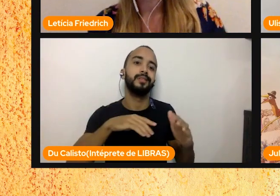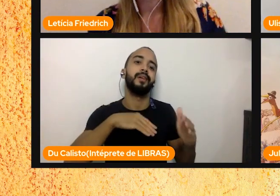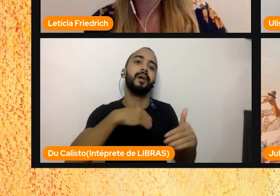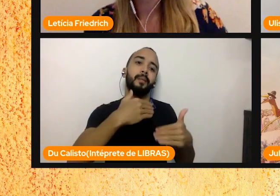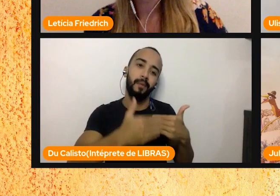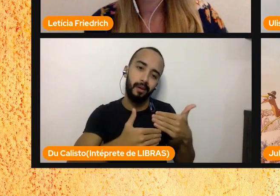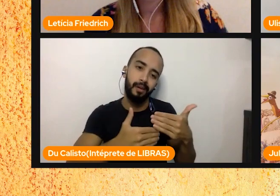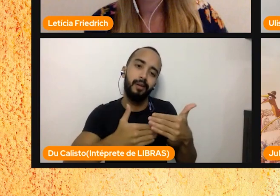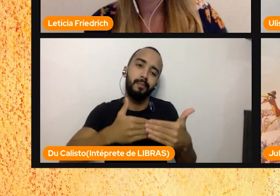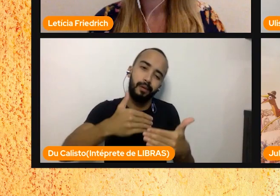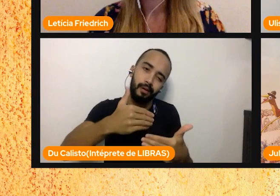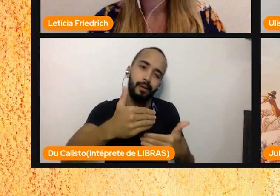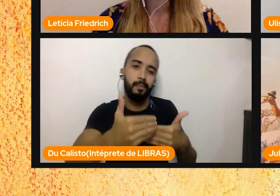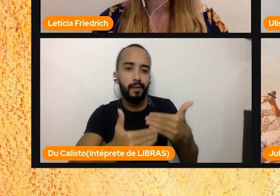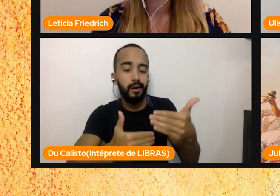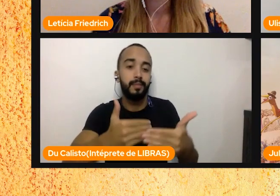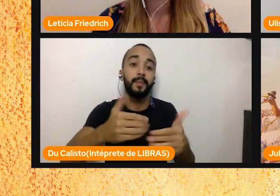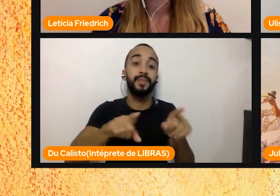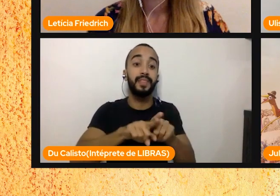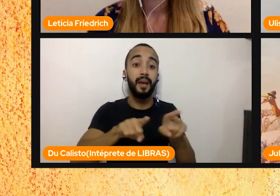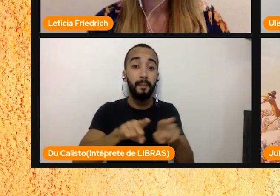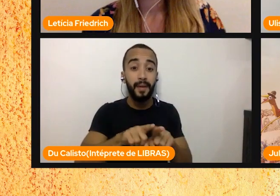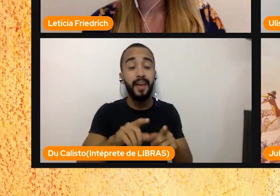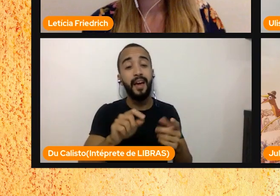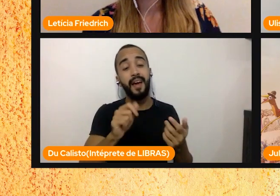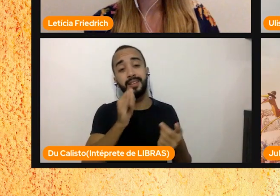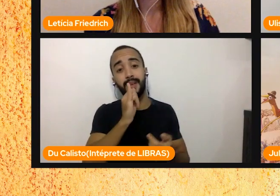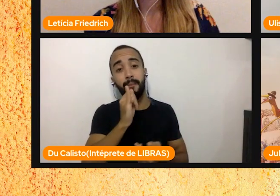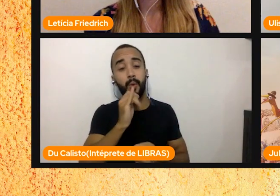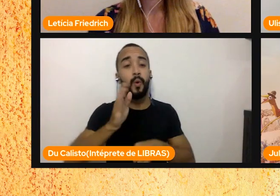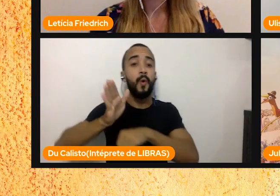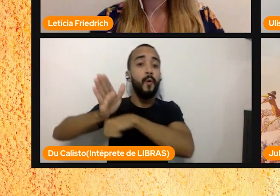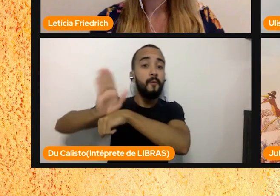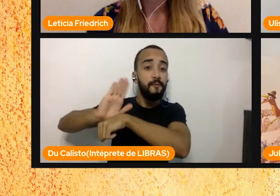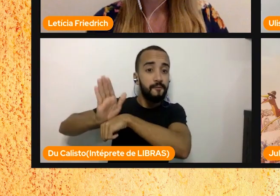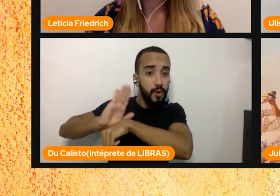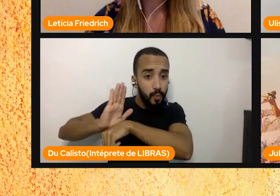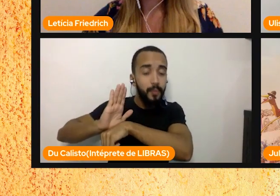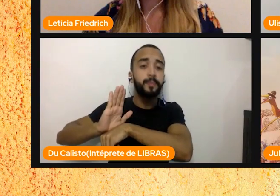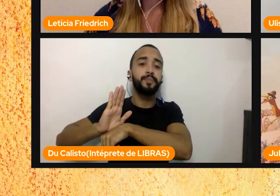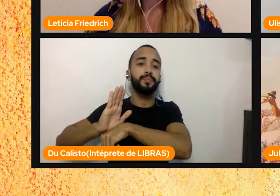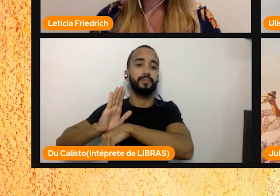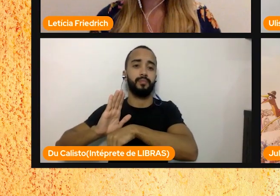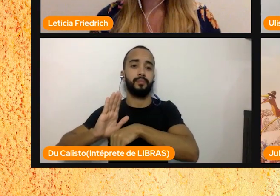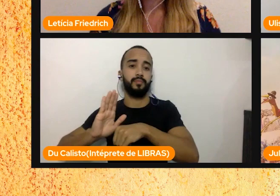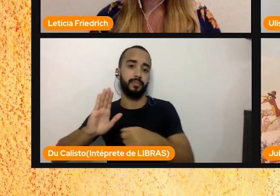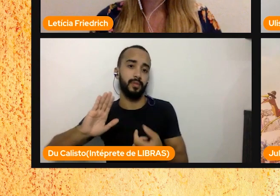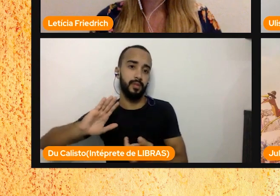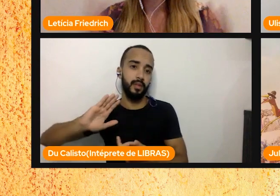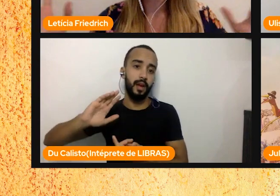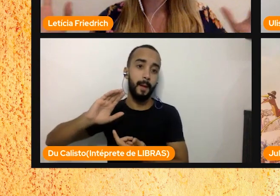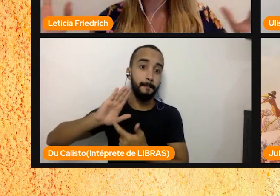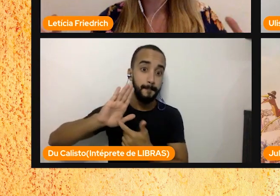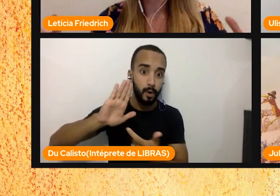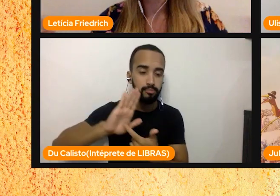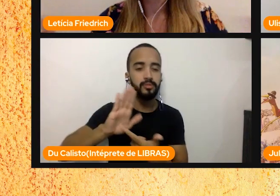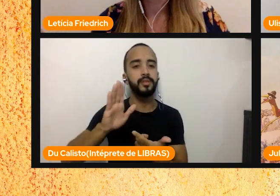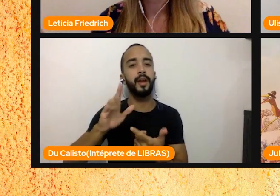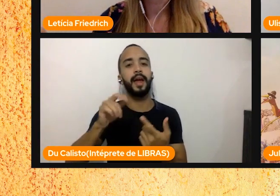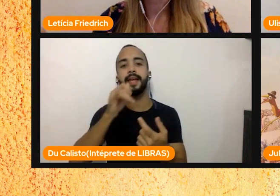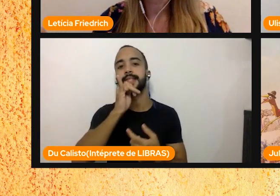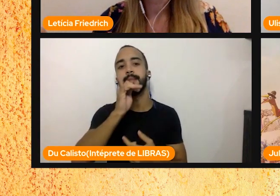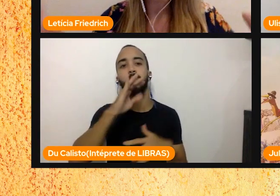próprio Foley do filme, a gente ia começar... Eu nunca me esqueço que a gente foi assistir um copião do filme,